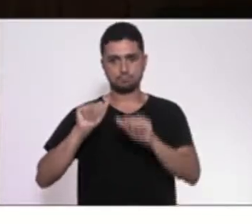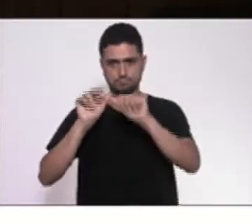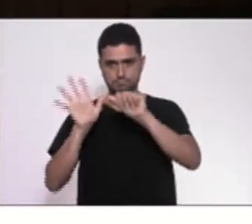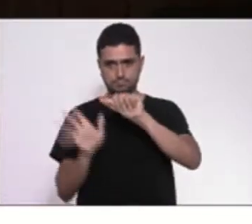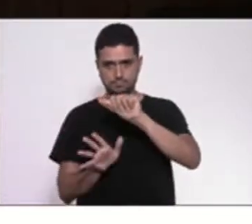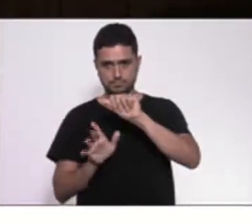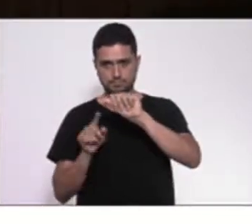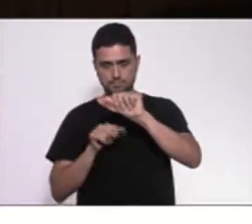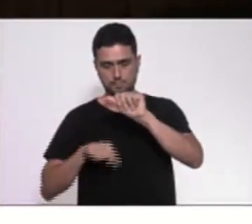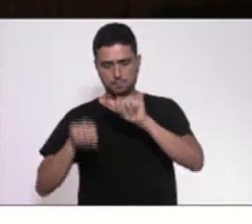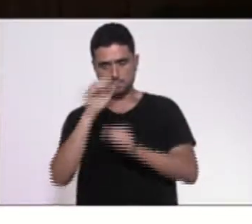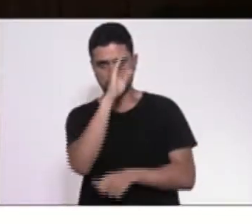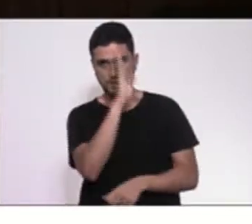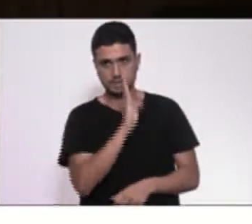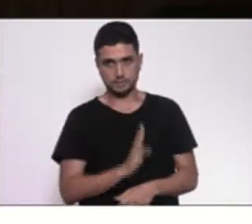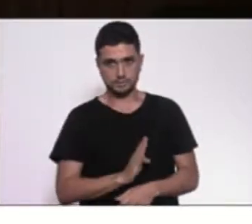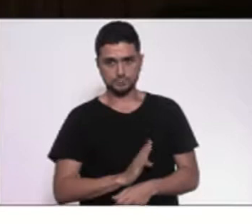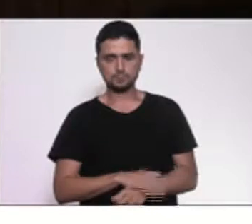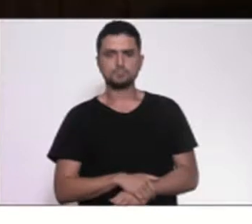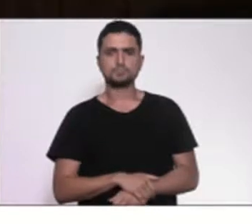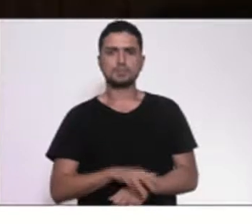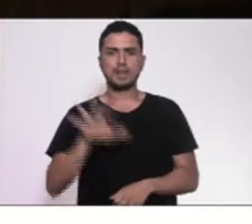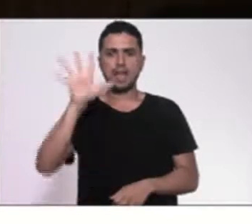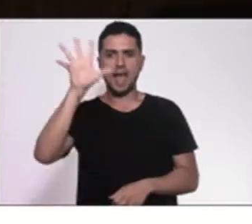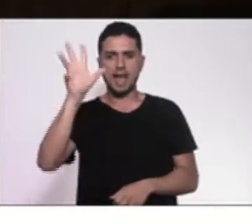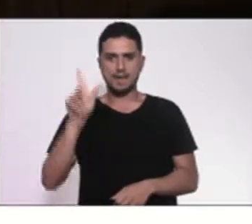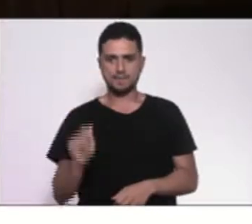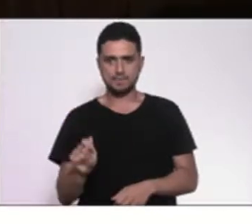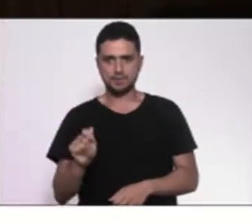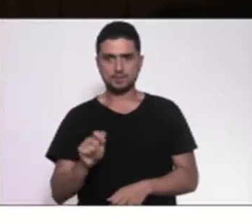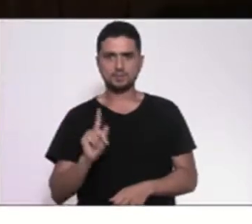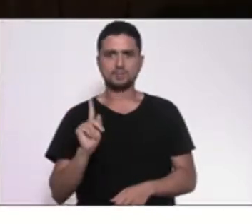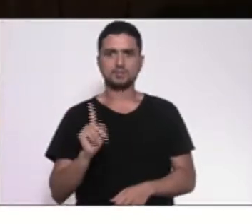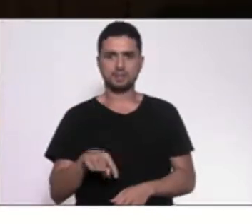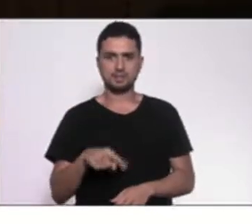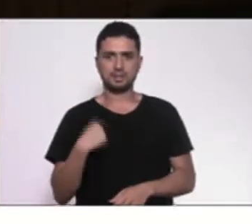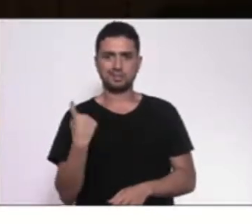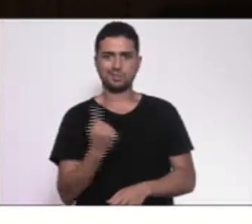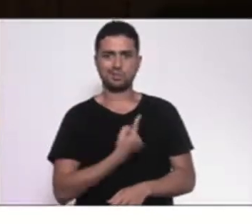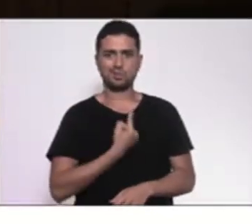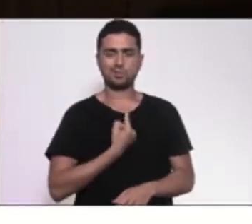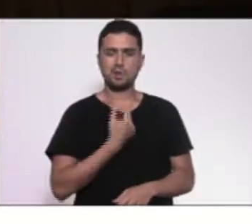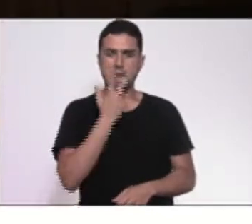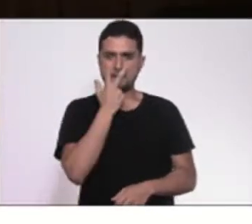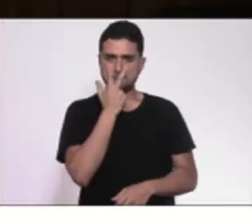para o Brasil, ela é a nossa coluna vertebral.